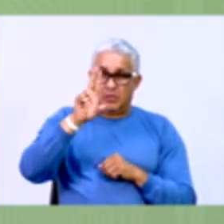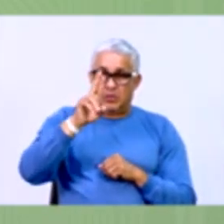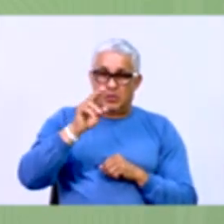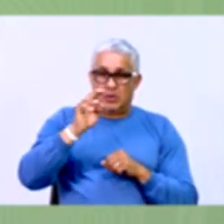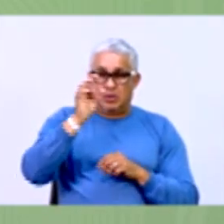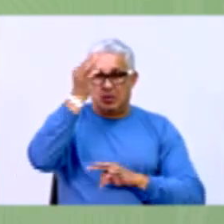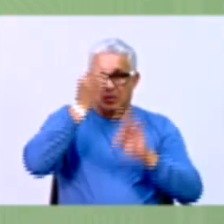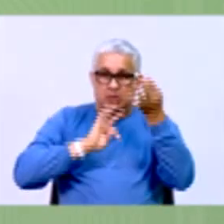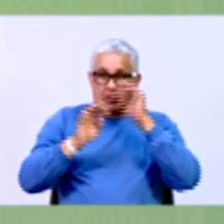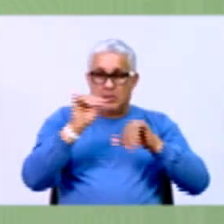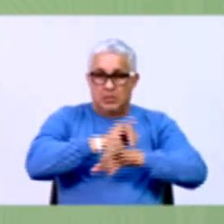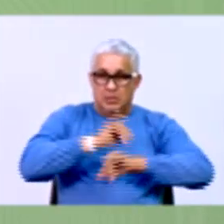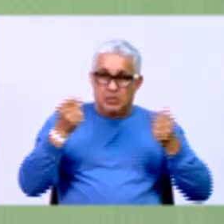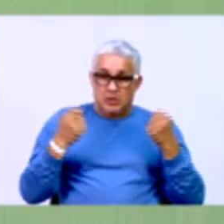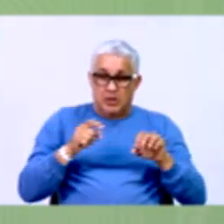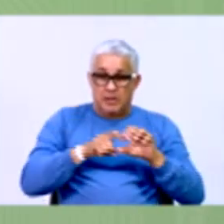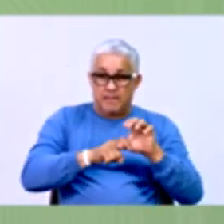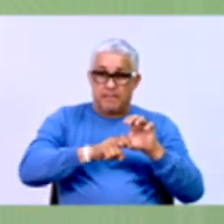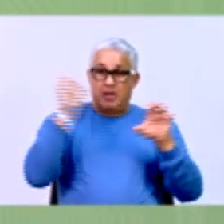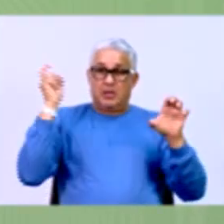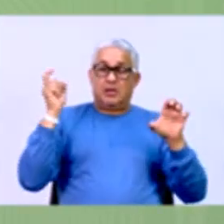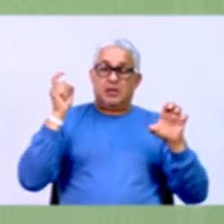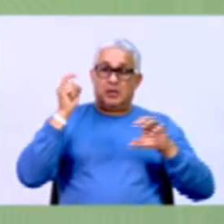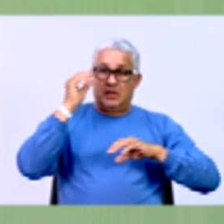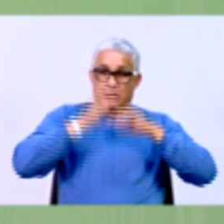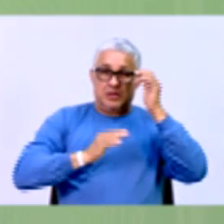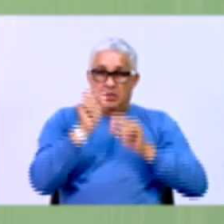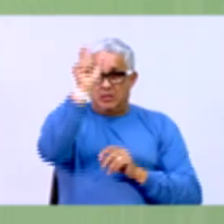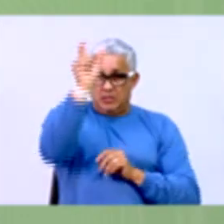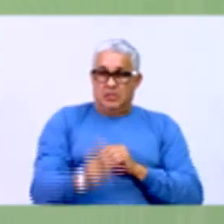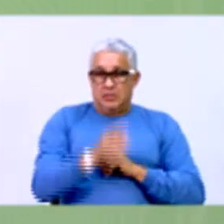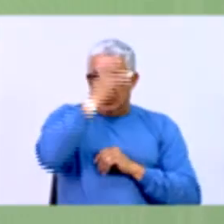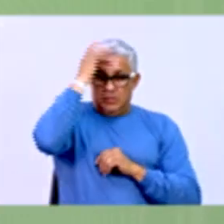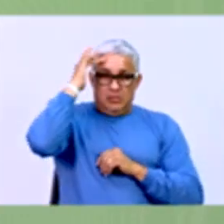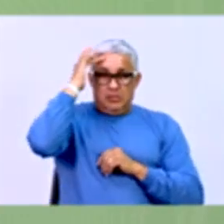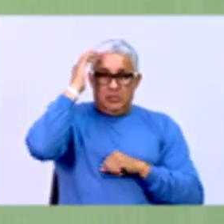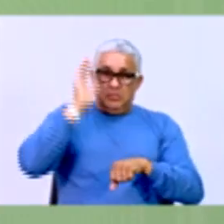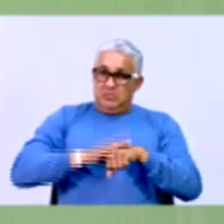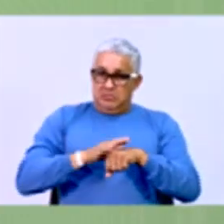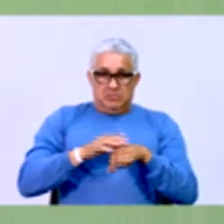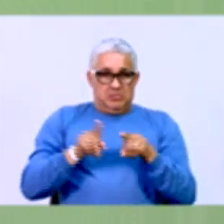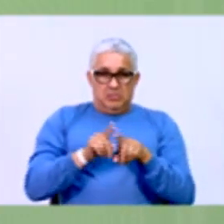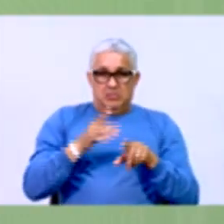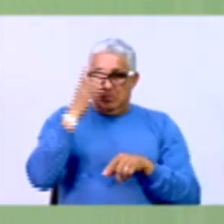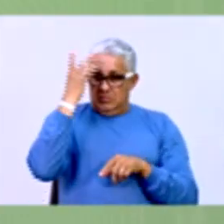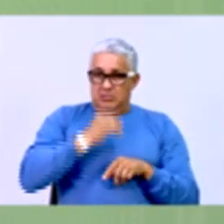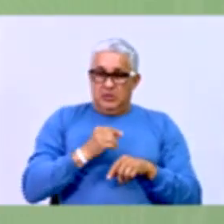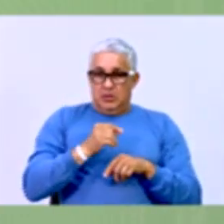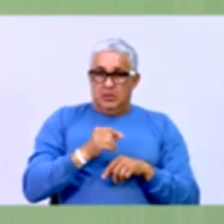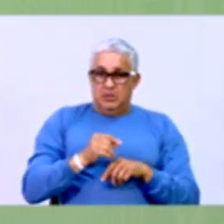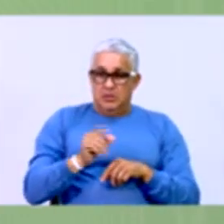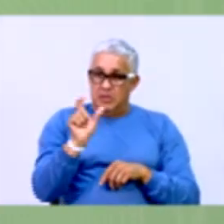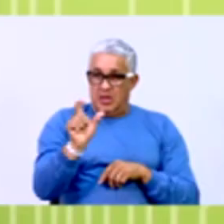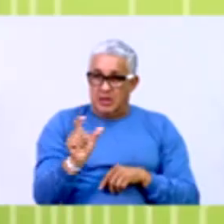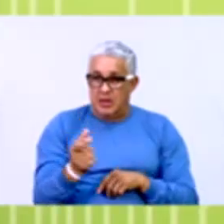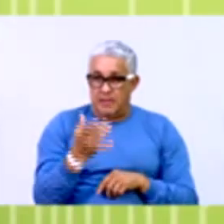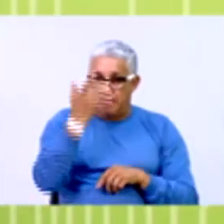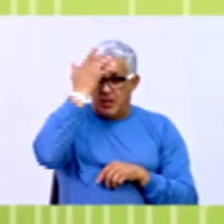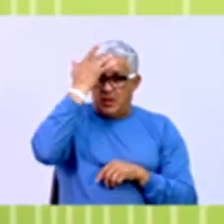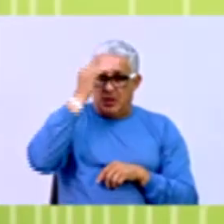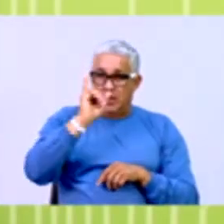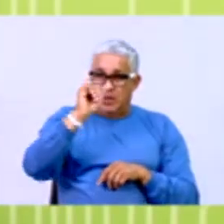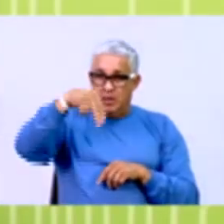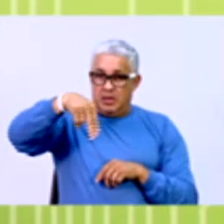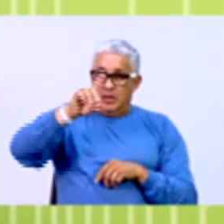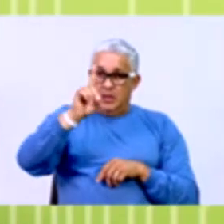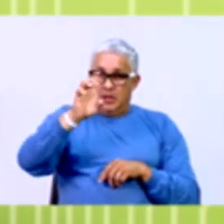independente, seja em atitude ou aparência. Então vamos guardar essa palavra independência,